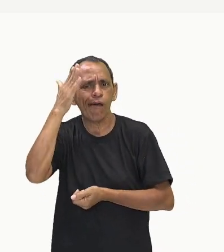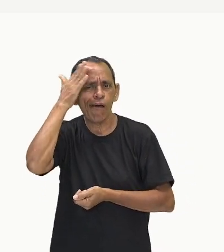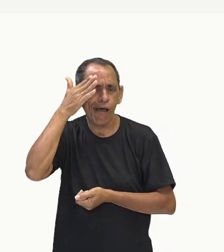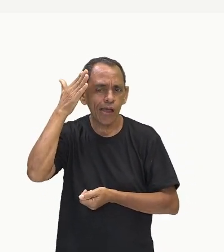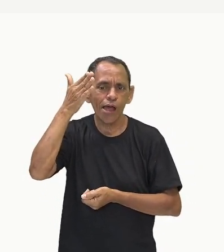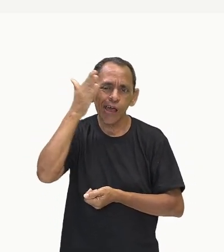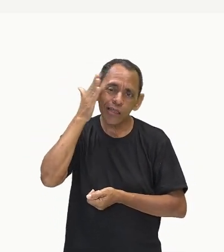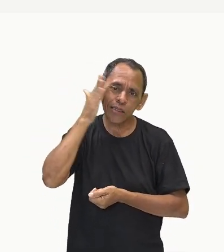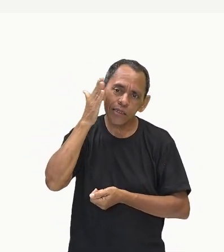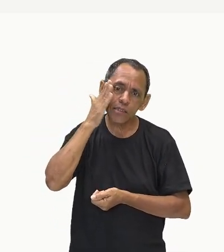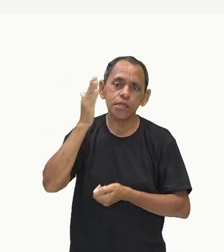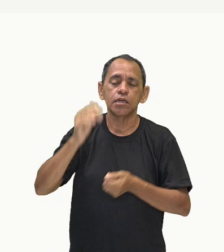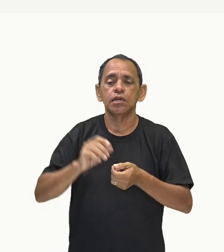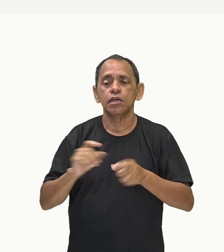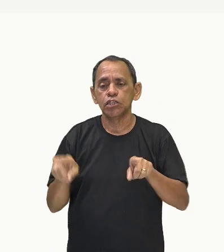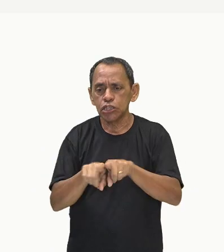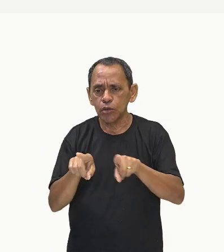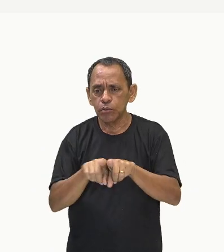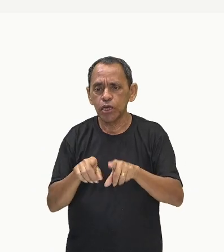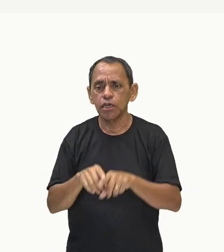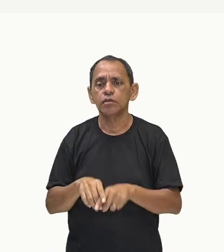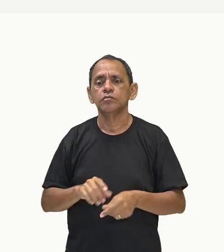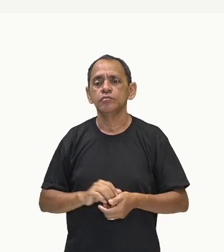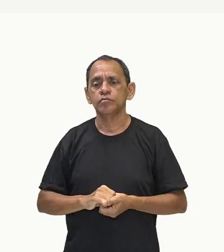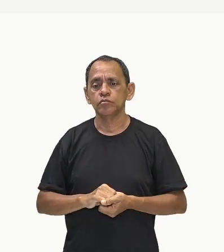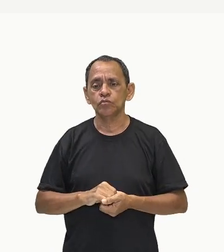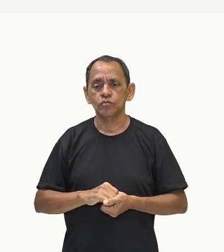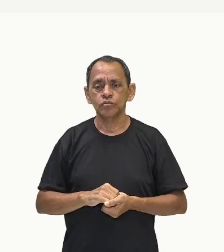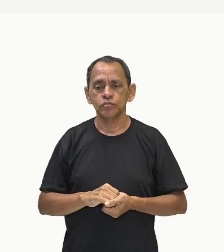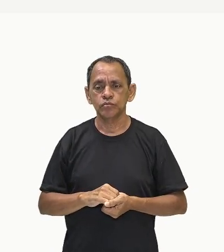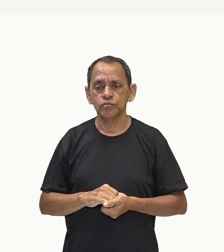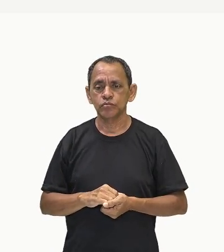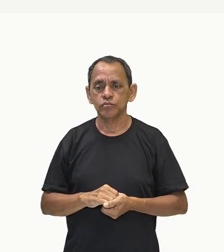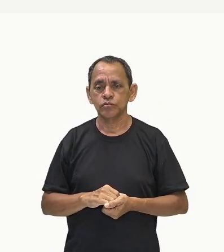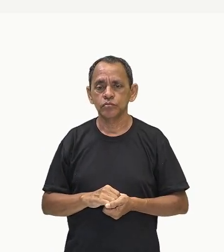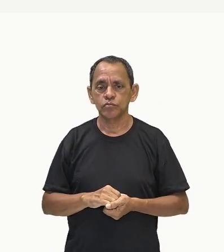Então, vamos acompanhar aqui o nosso hexaedro.